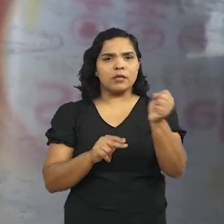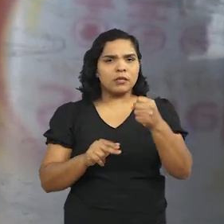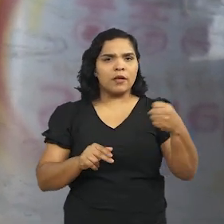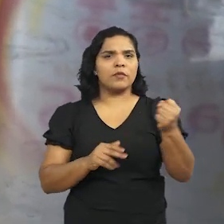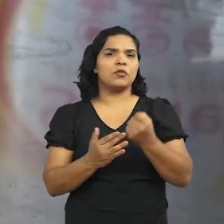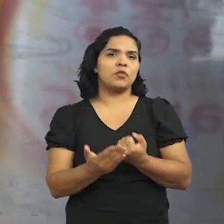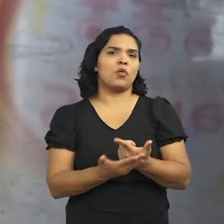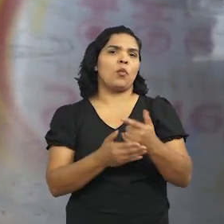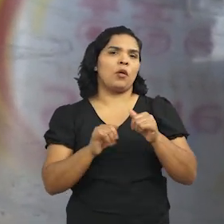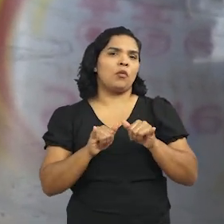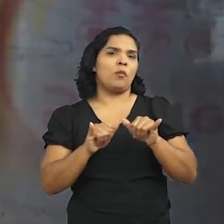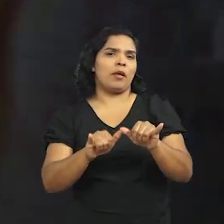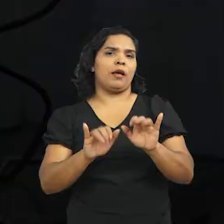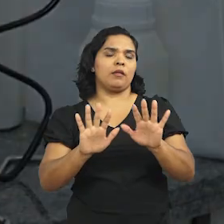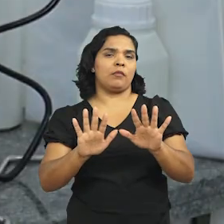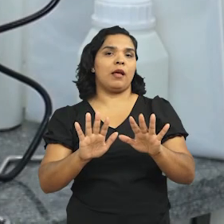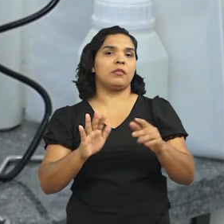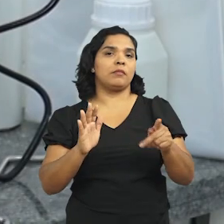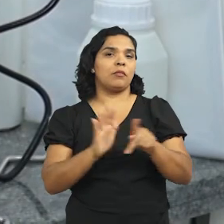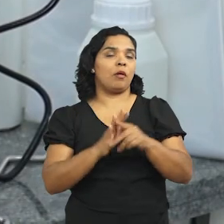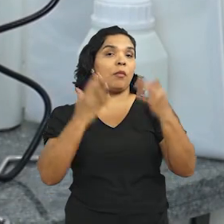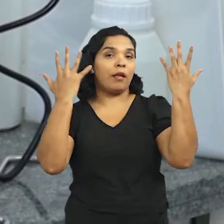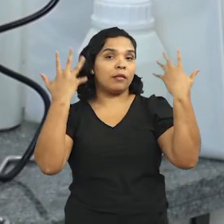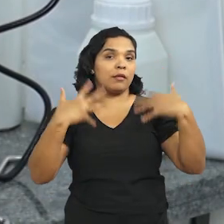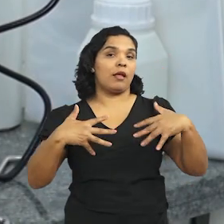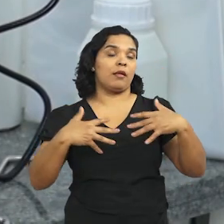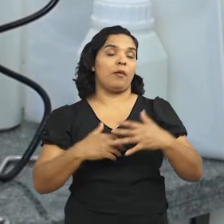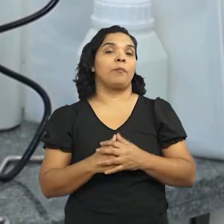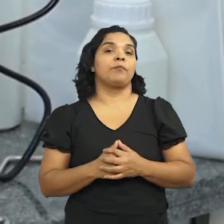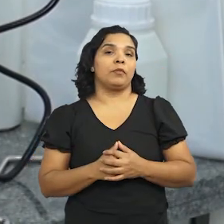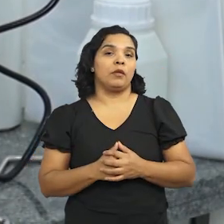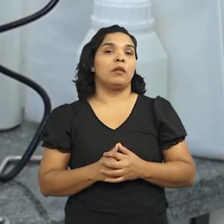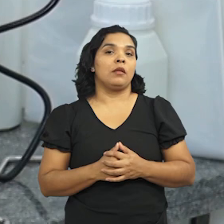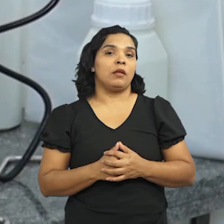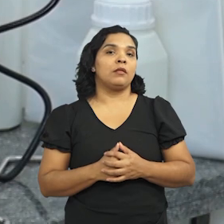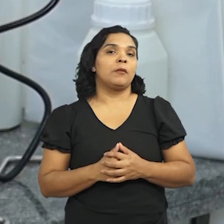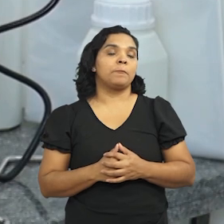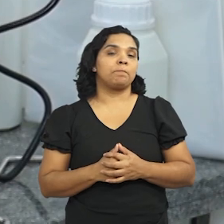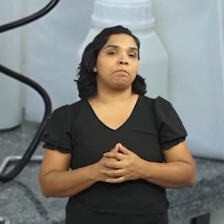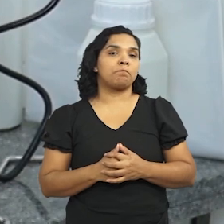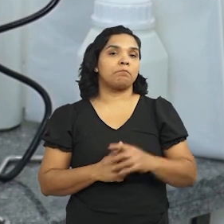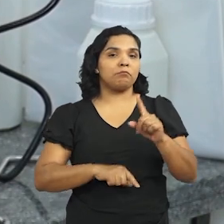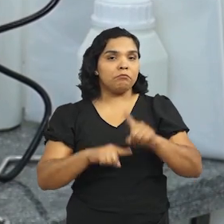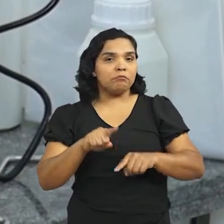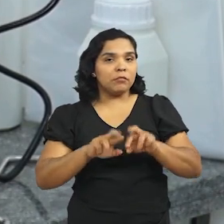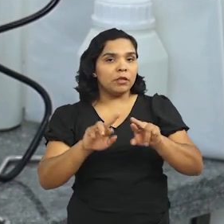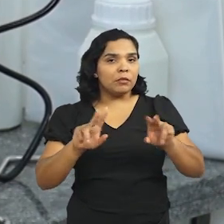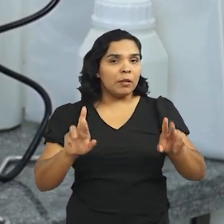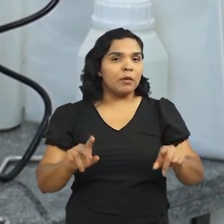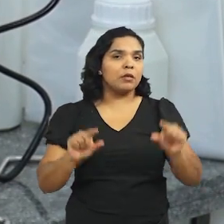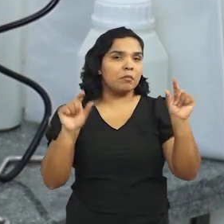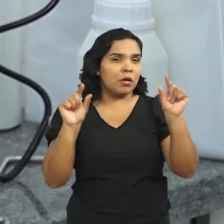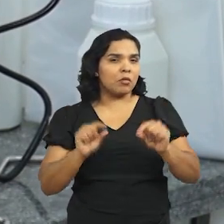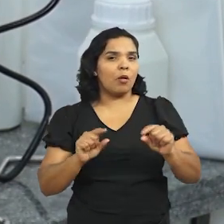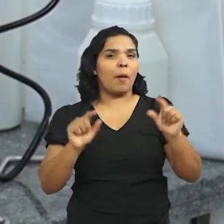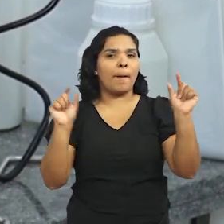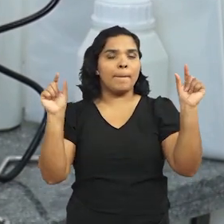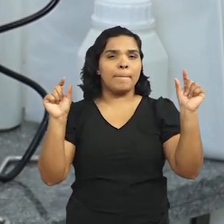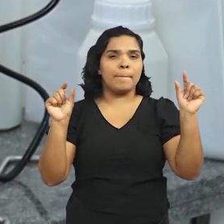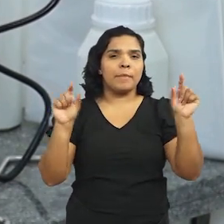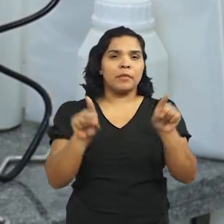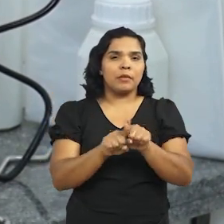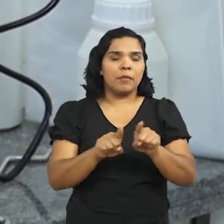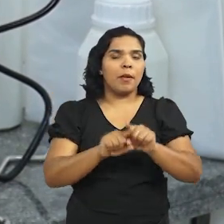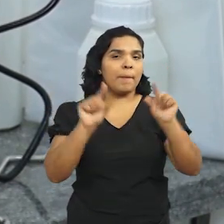simples, como uma cerveja que a gente compra no mercado, porém de forma artesanal, forma mais caseira, com equipamentos menores,